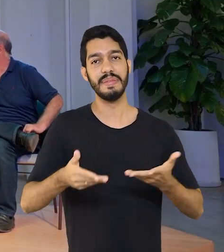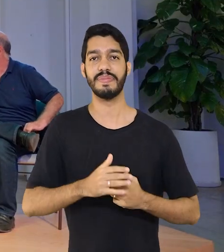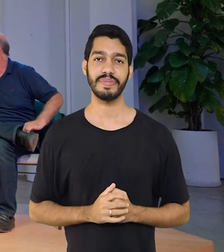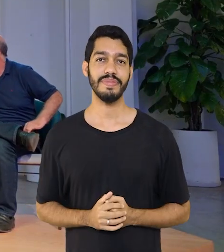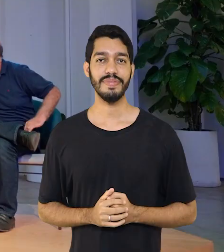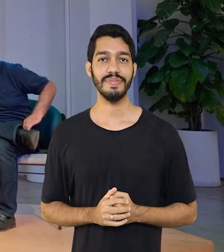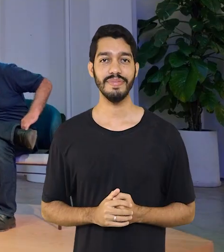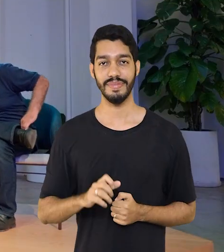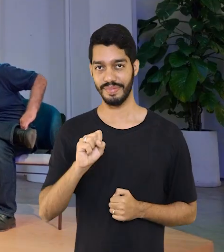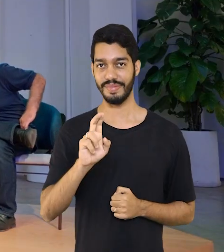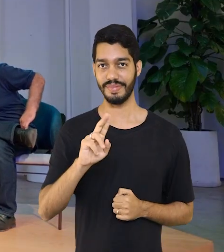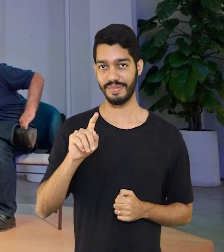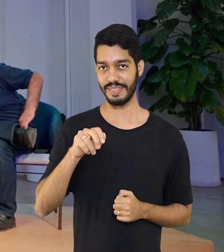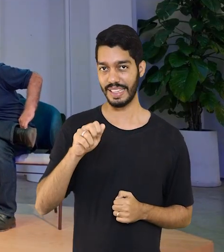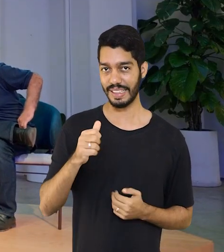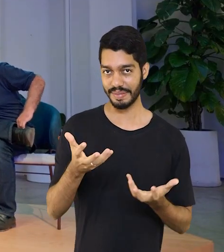Suzana?